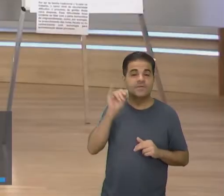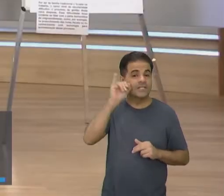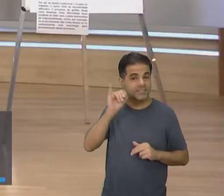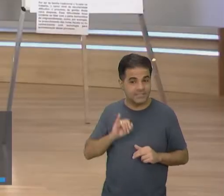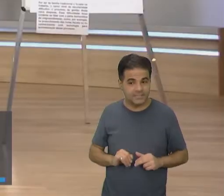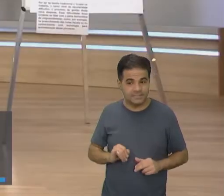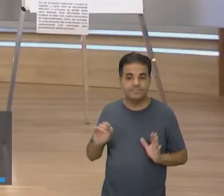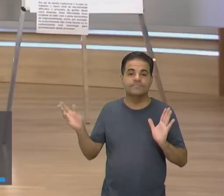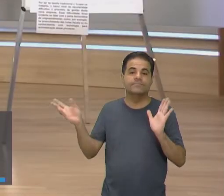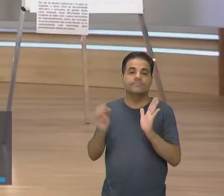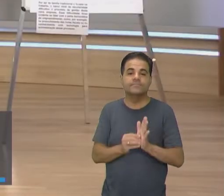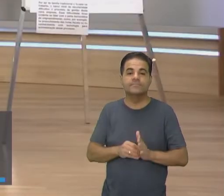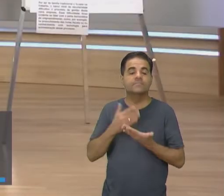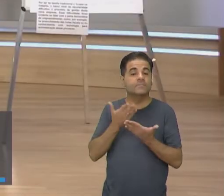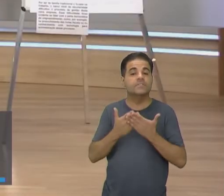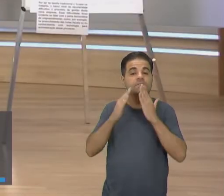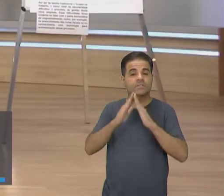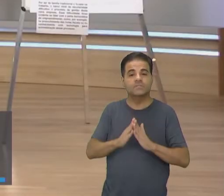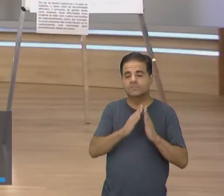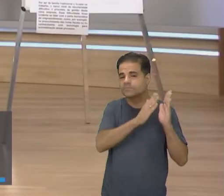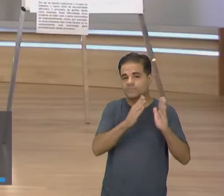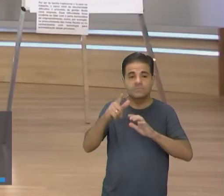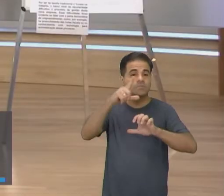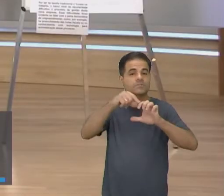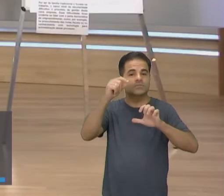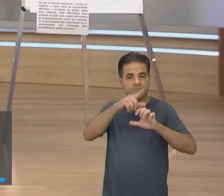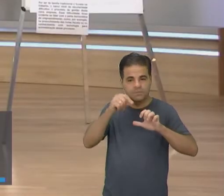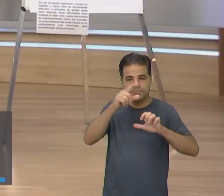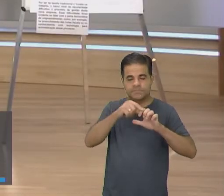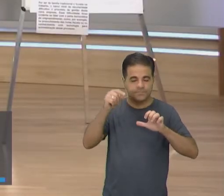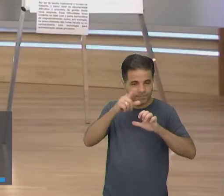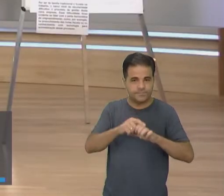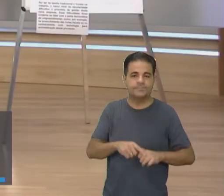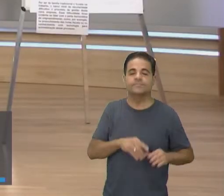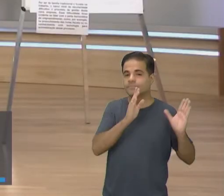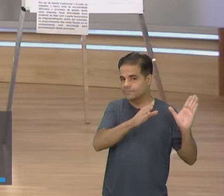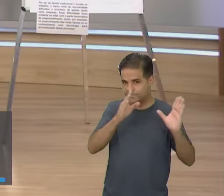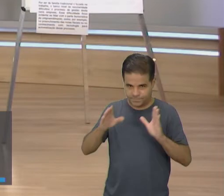vai colocar uma história de empreendimento